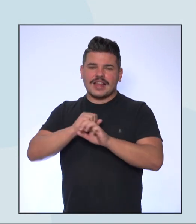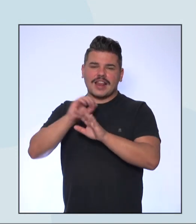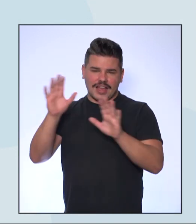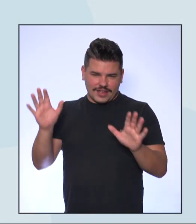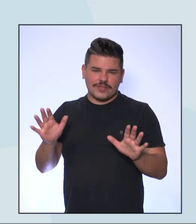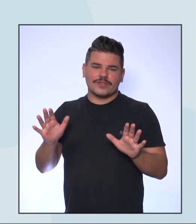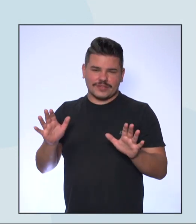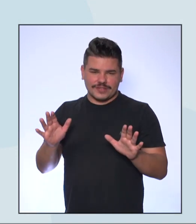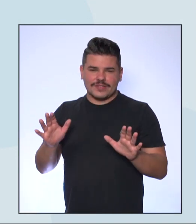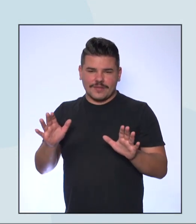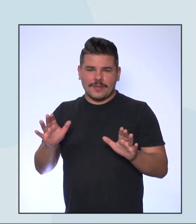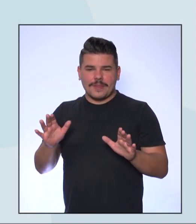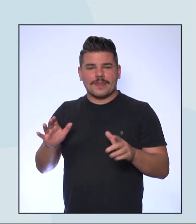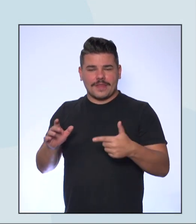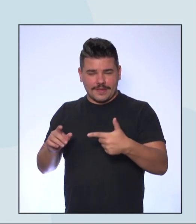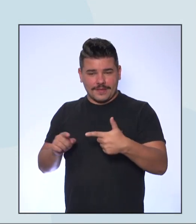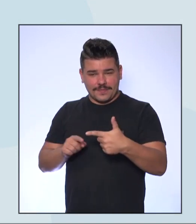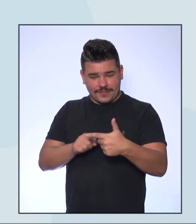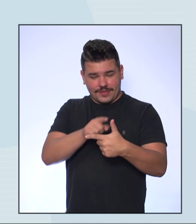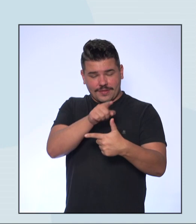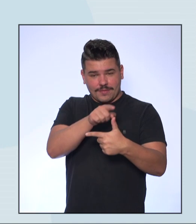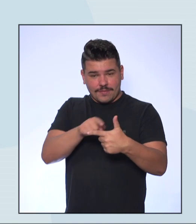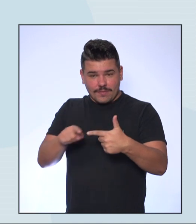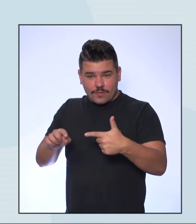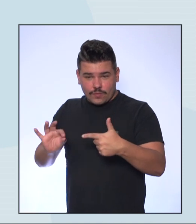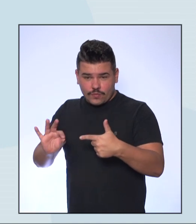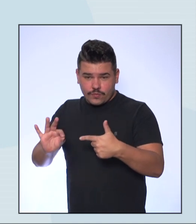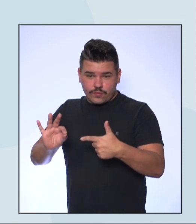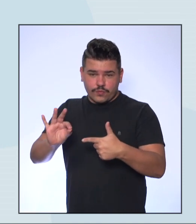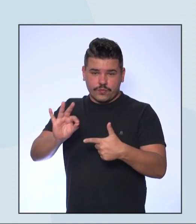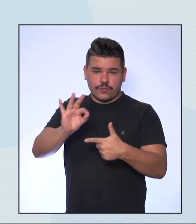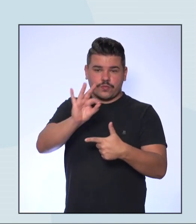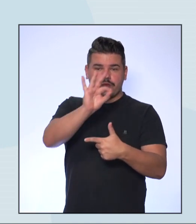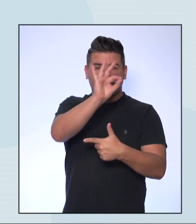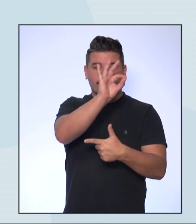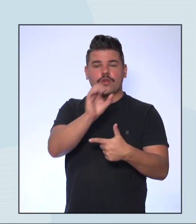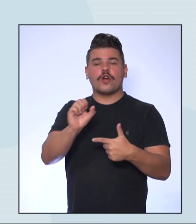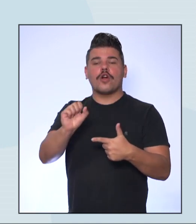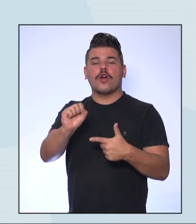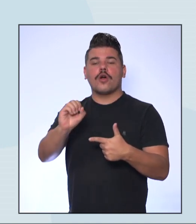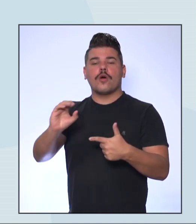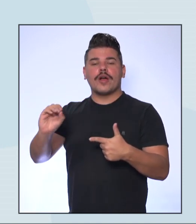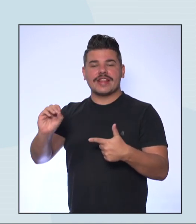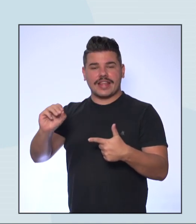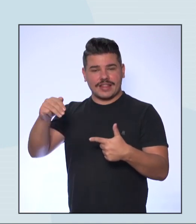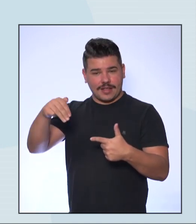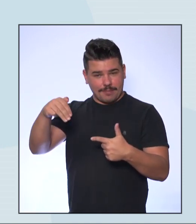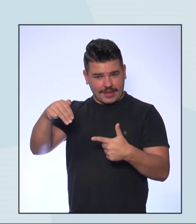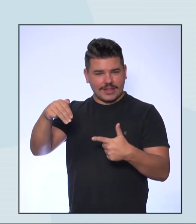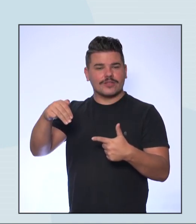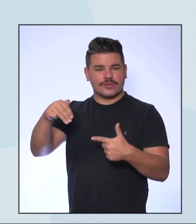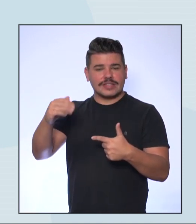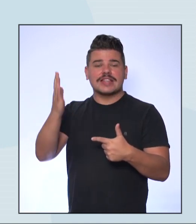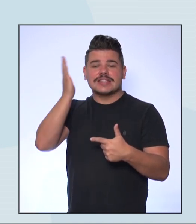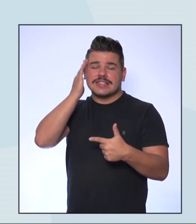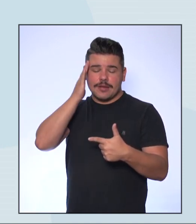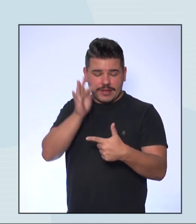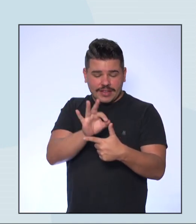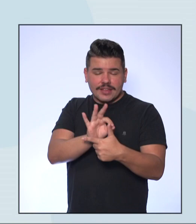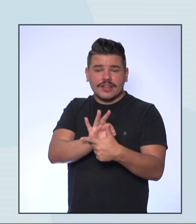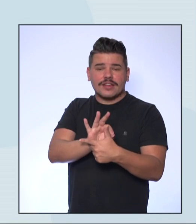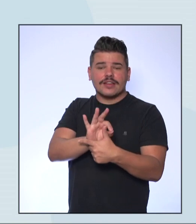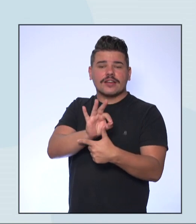os 80 metros em relação ao solo até a pipa, e ele quer saber exatamente a altura que a